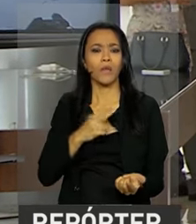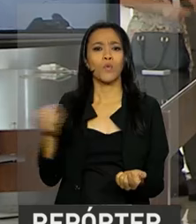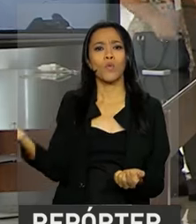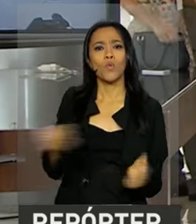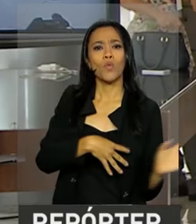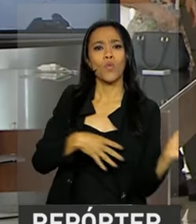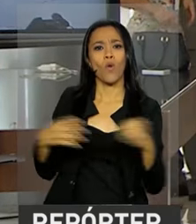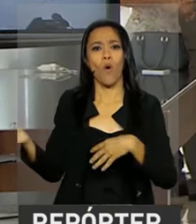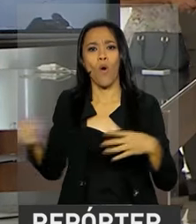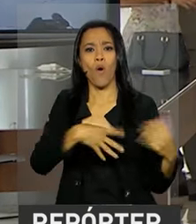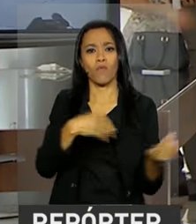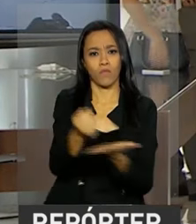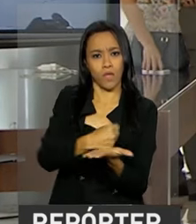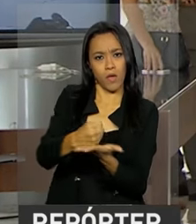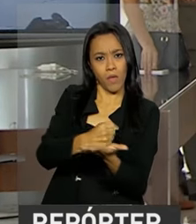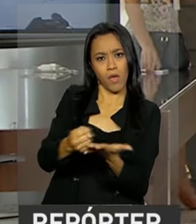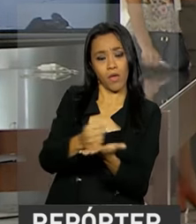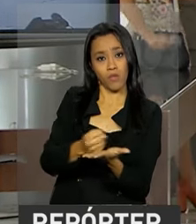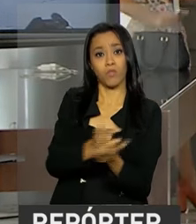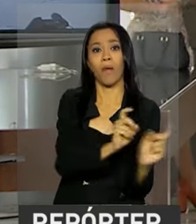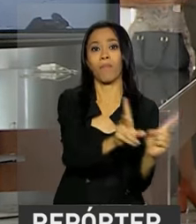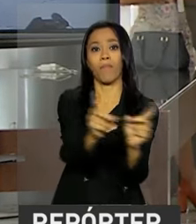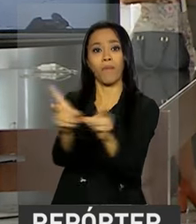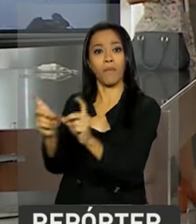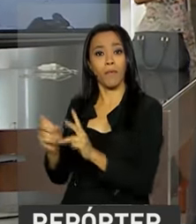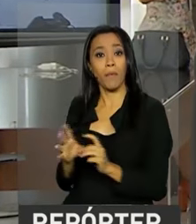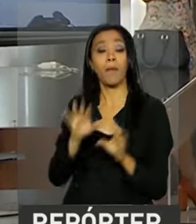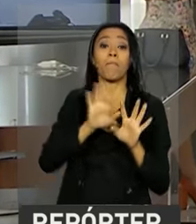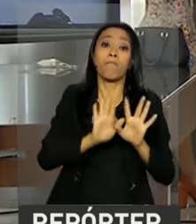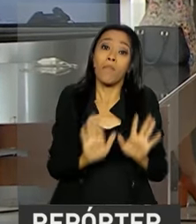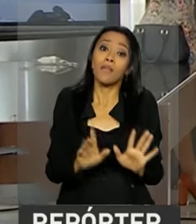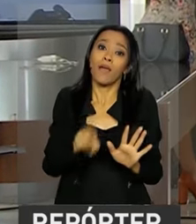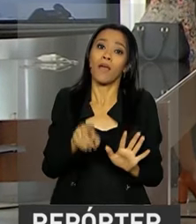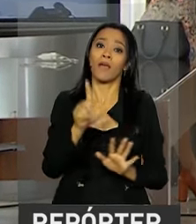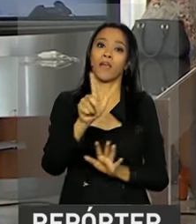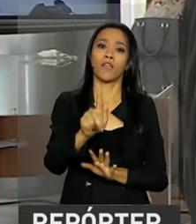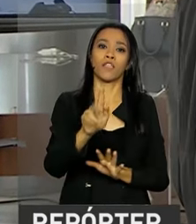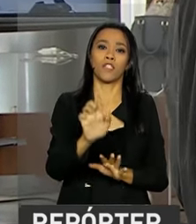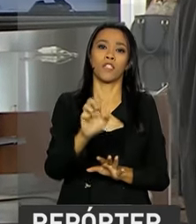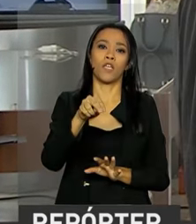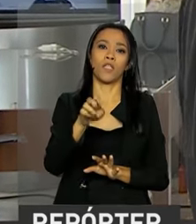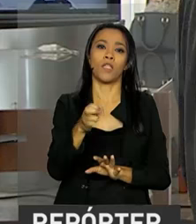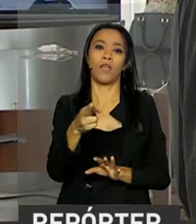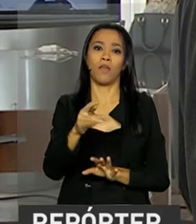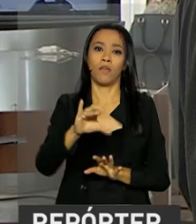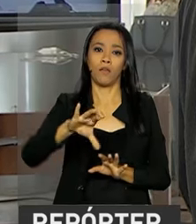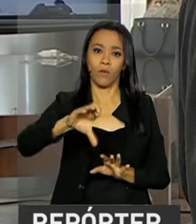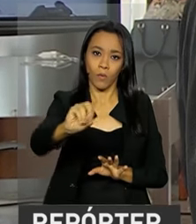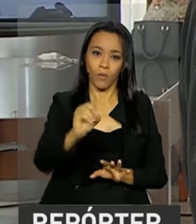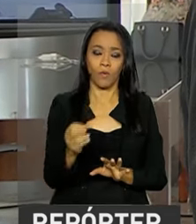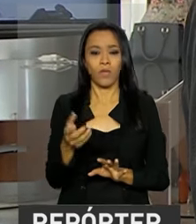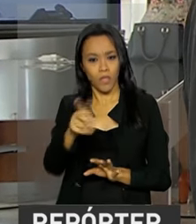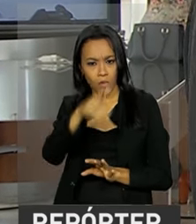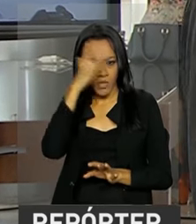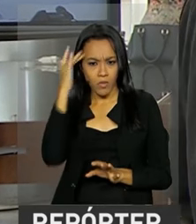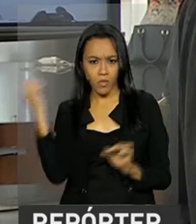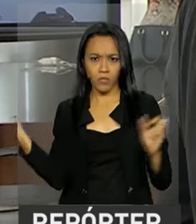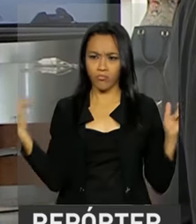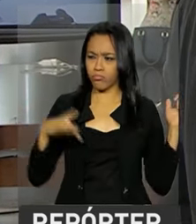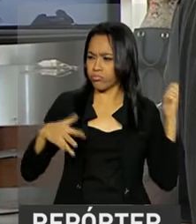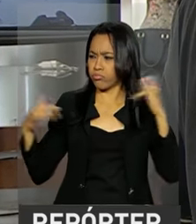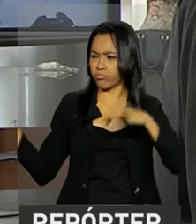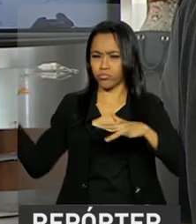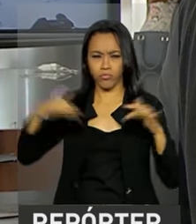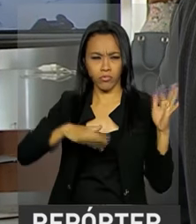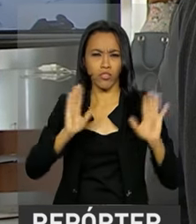novos medicamentos genéricos no mercado. A gente está aqui no Palácio do Planalto, a movimentação já é grande para essa cerimônia, muita gente